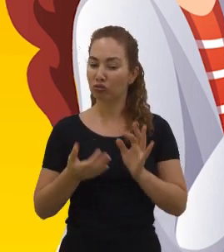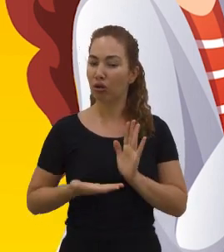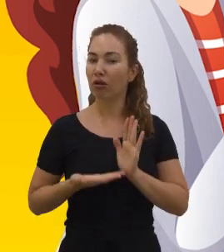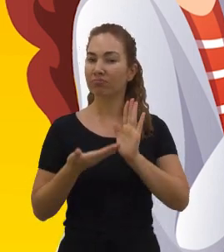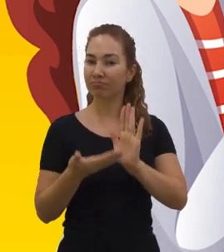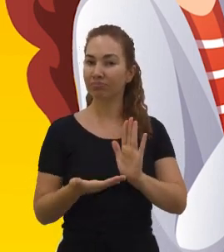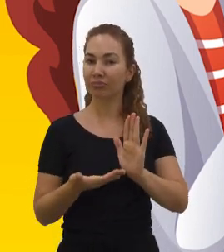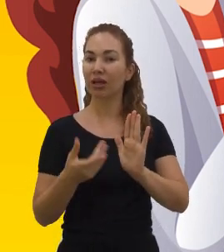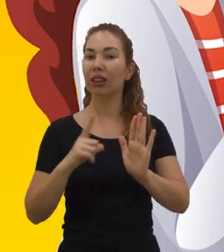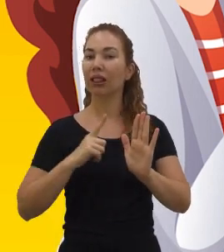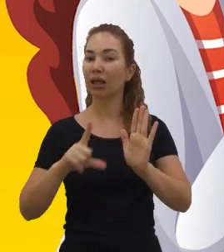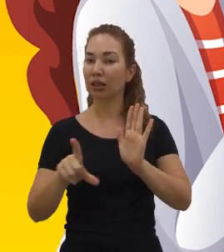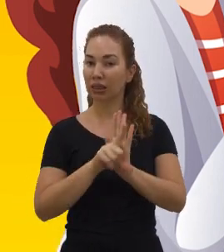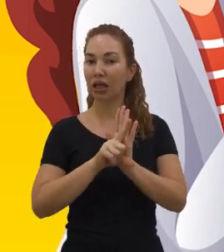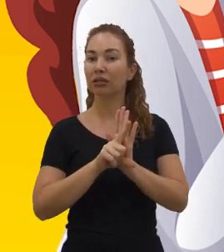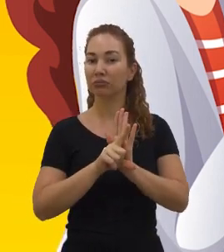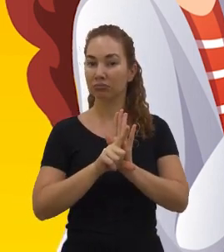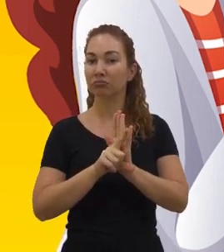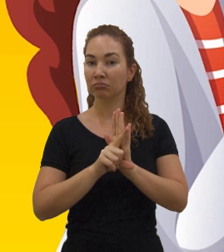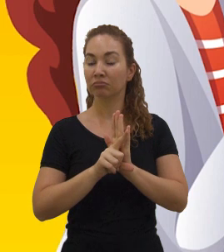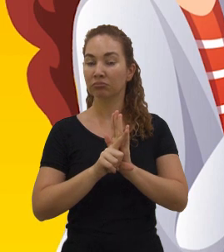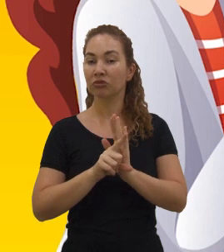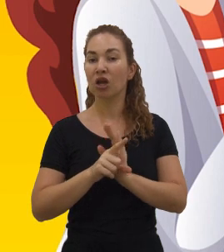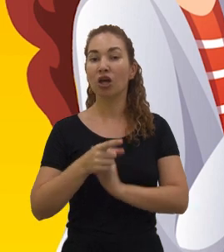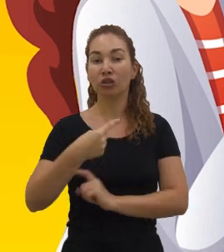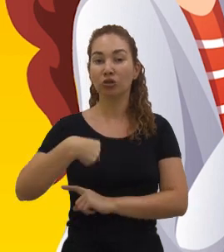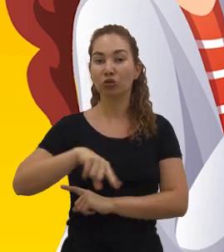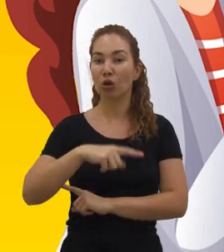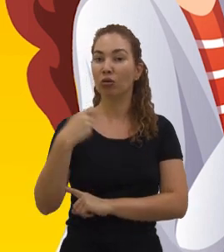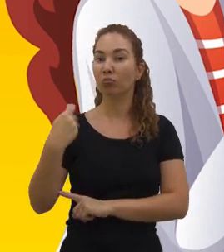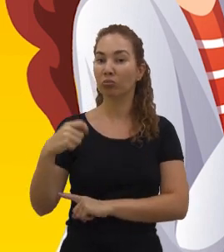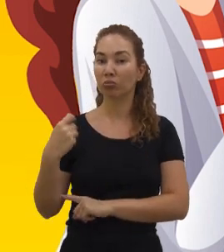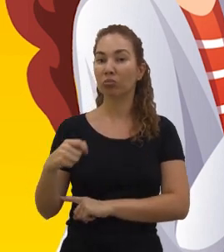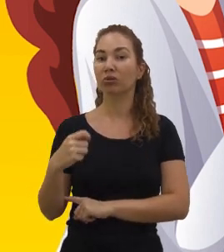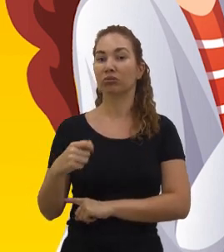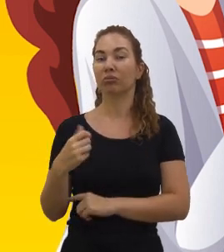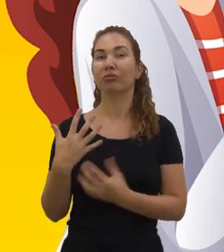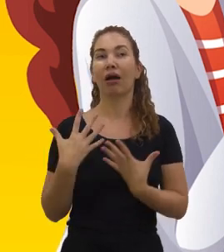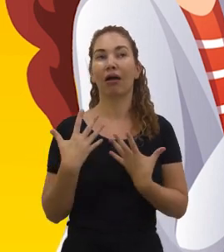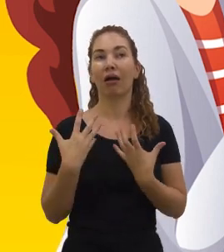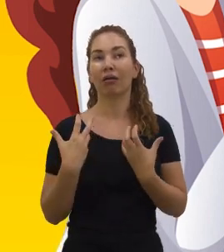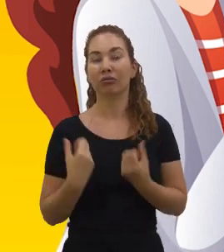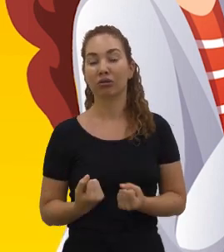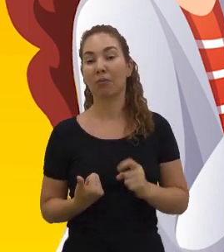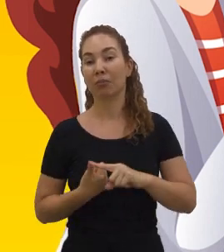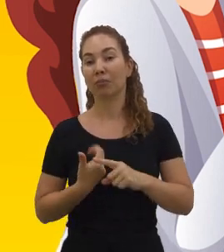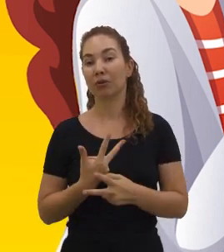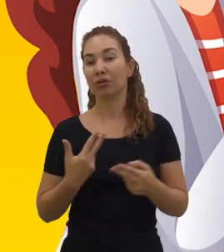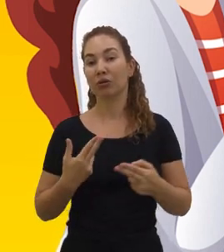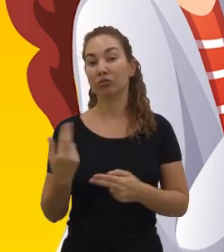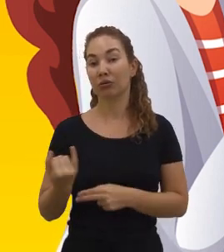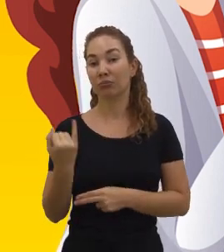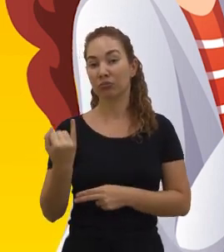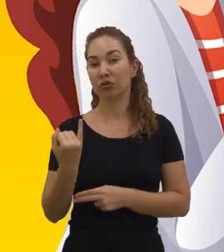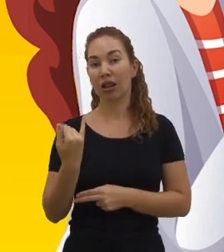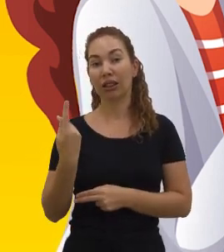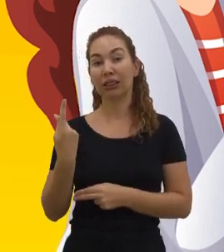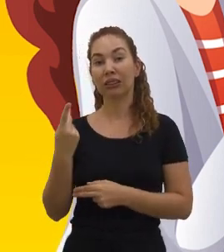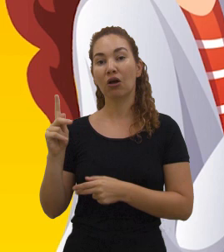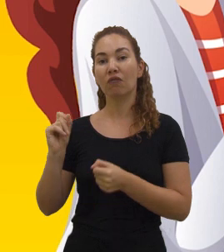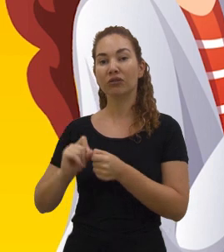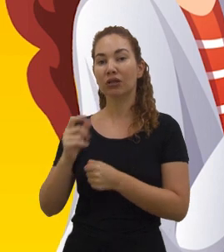dia existem leis para isso. Eu acho que a gente não pode ficar mais só nisso, que nem o primeiro tópico era muito importante, de não